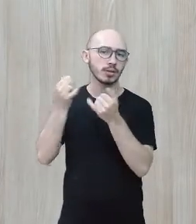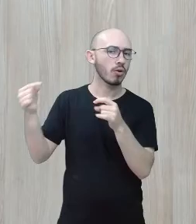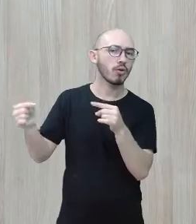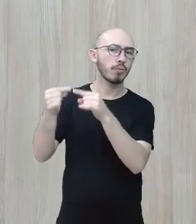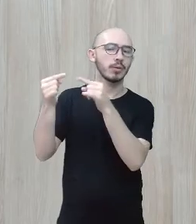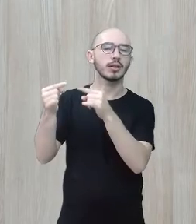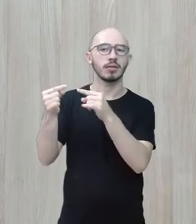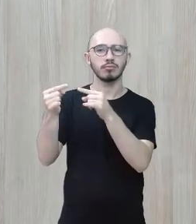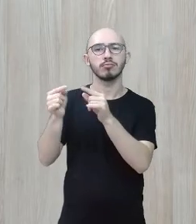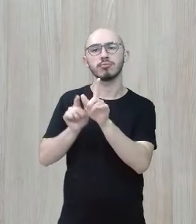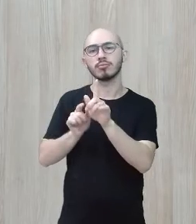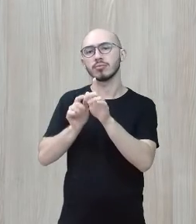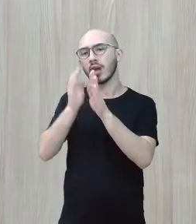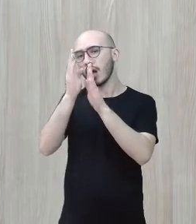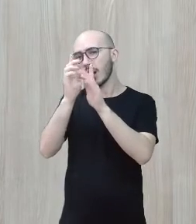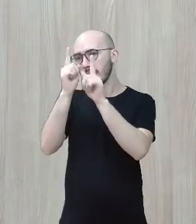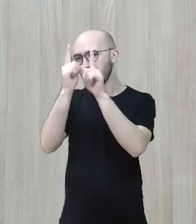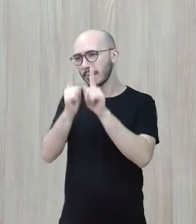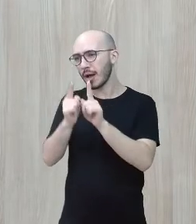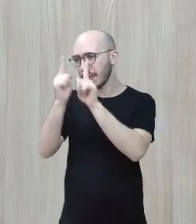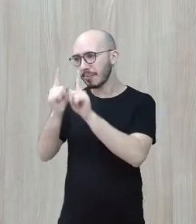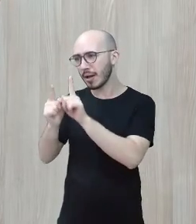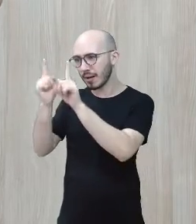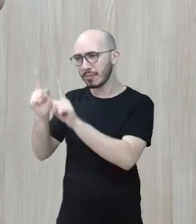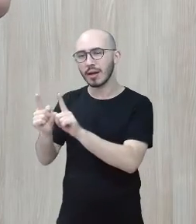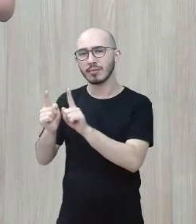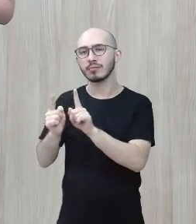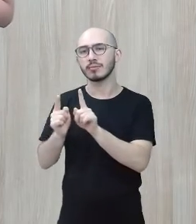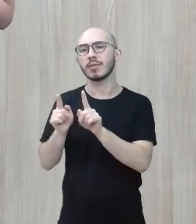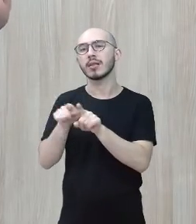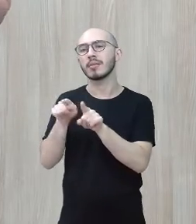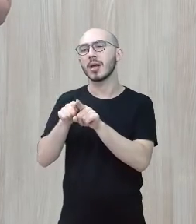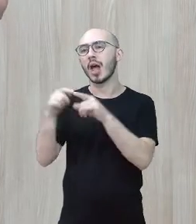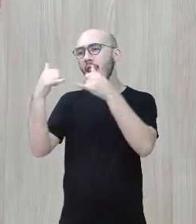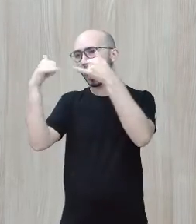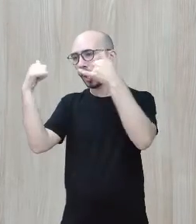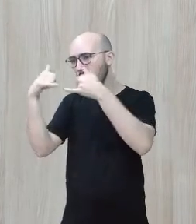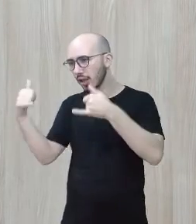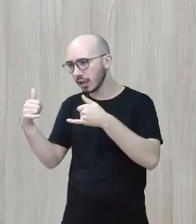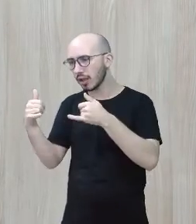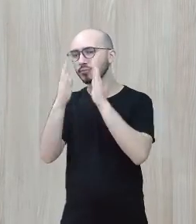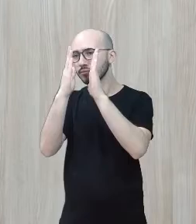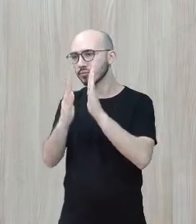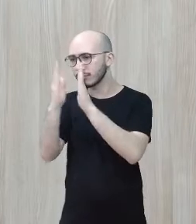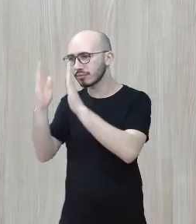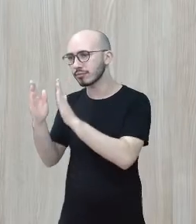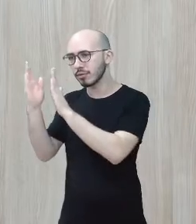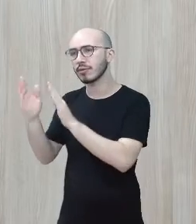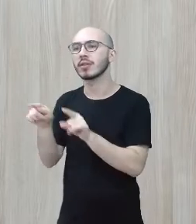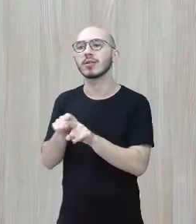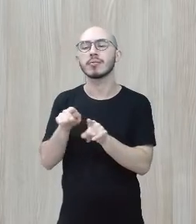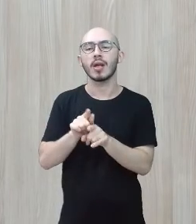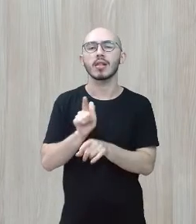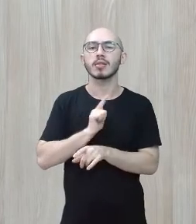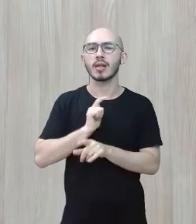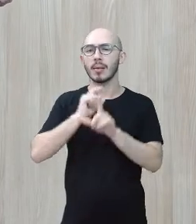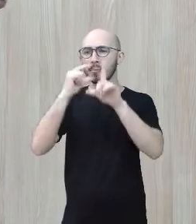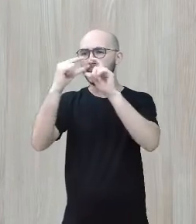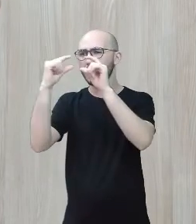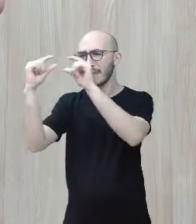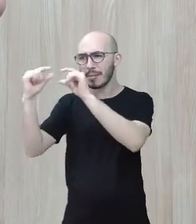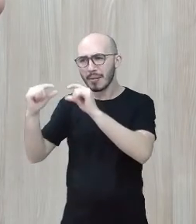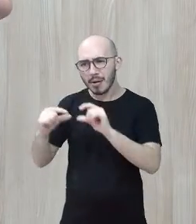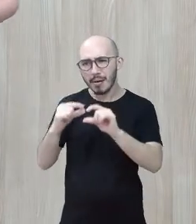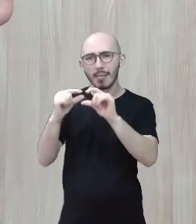com linhas e colunas, onde cada um daquele quadradinho, que a gente vai chamar de célula, né, cada pedacinho daquele, vai te